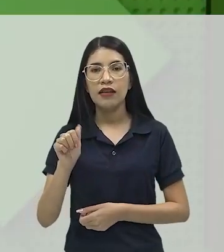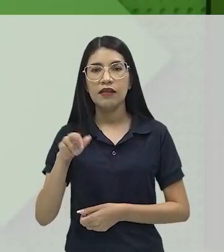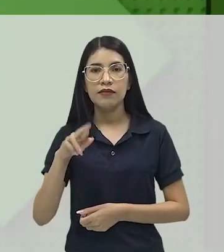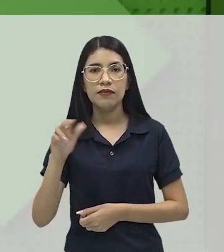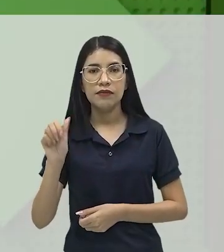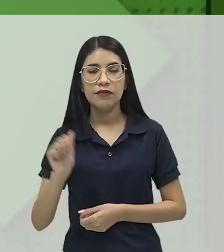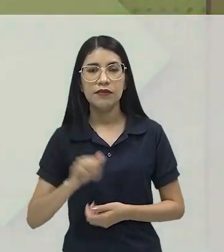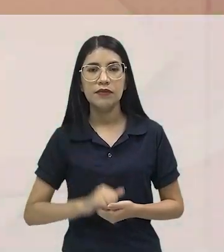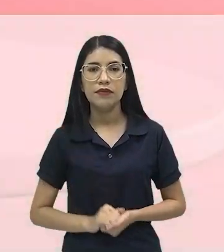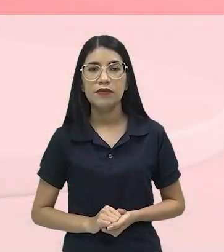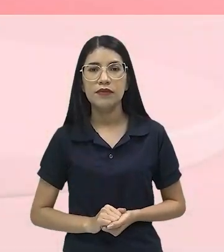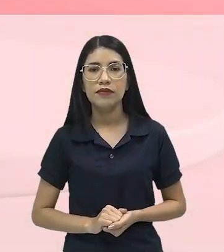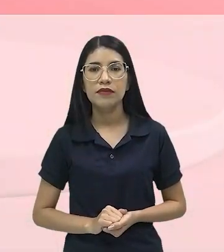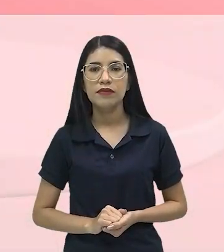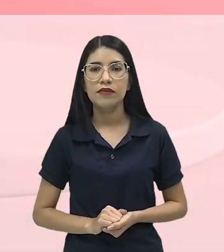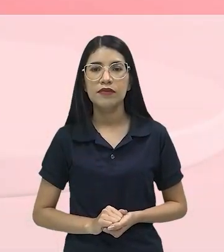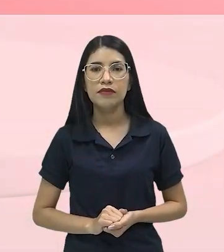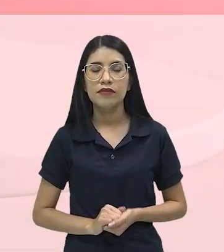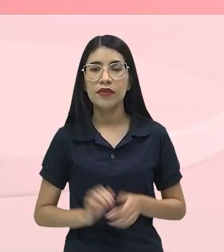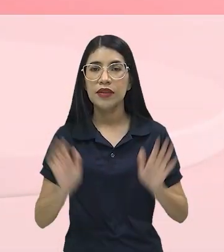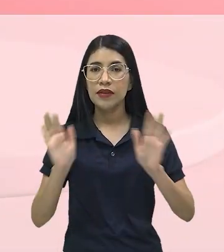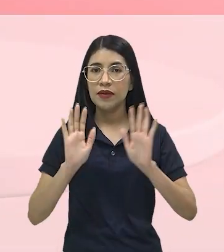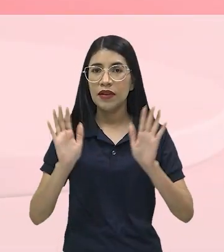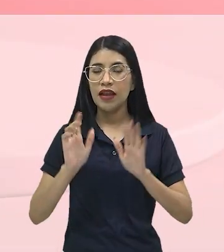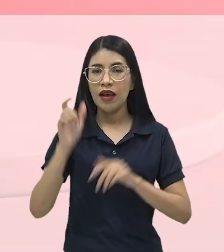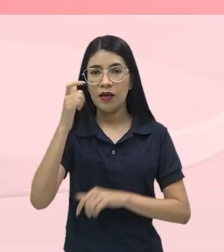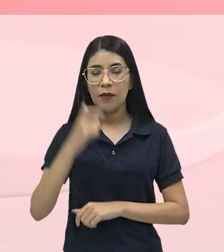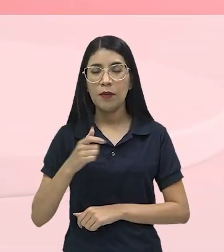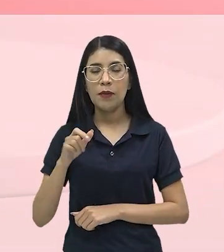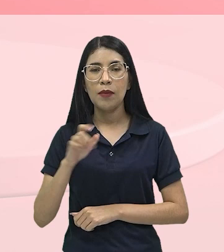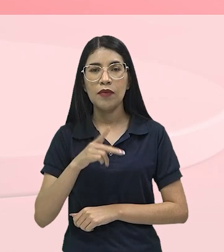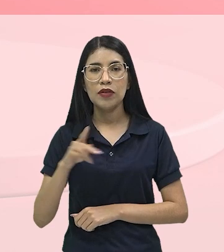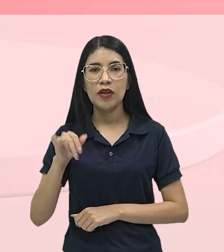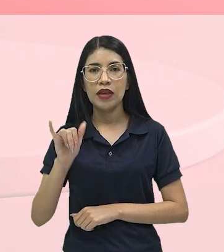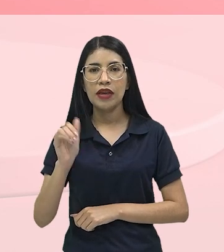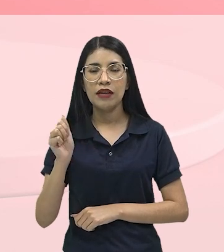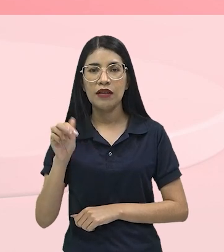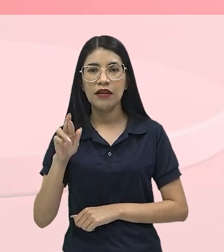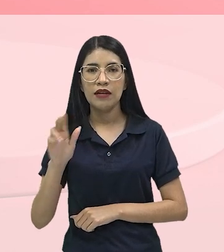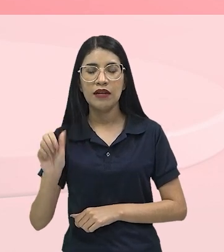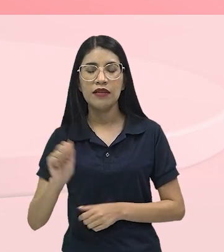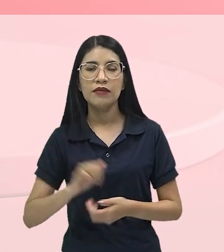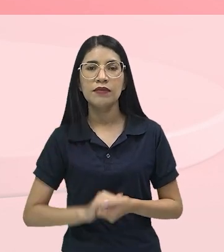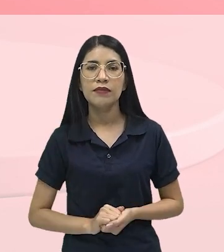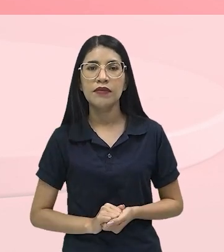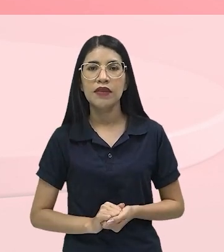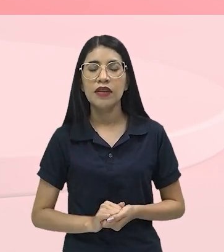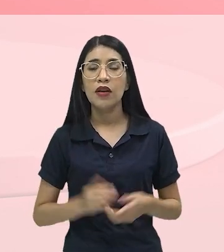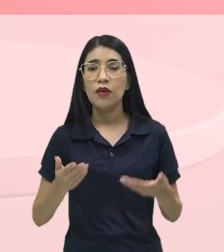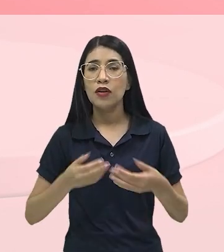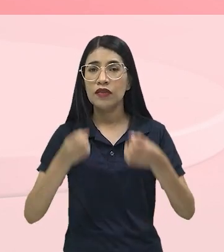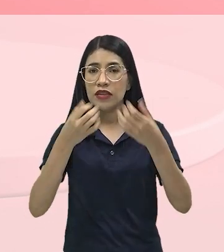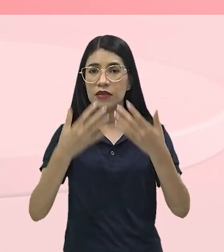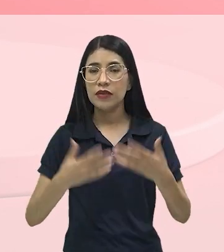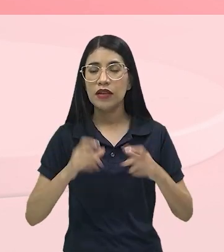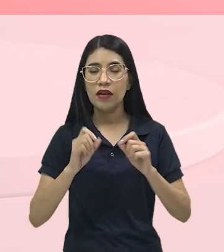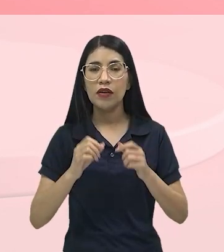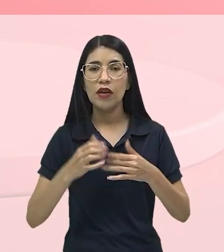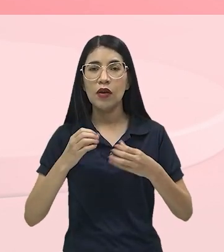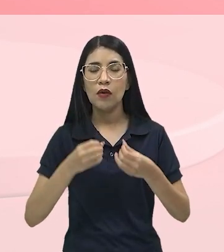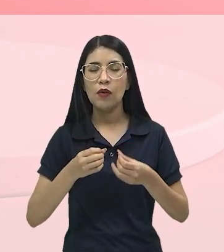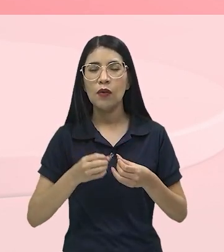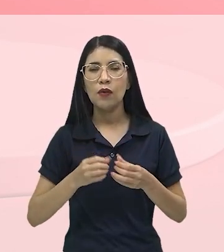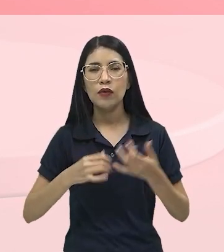Yara. Olá, sou a professora Yara Graça, professora de Química, e hoje a gente vai falar dos hormônios do